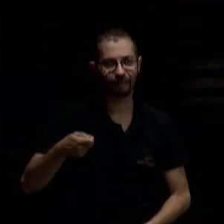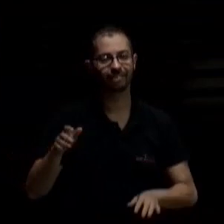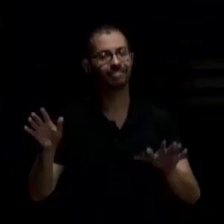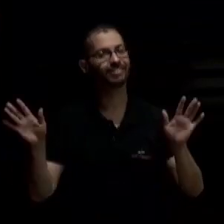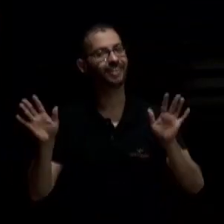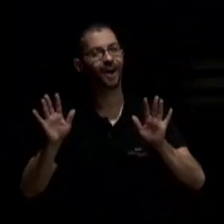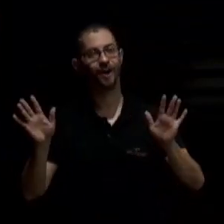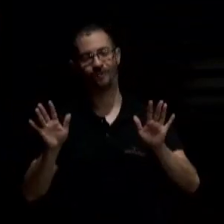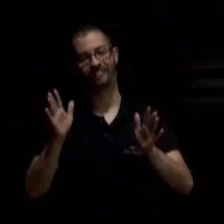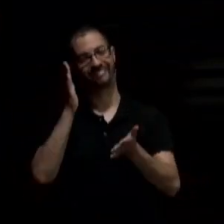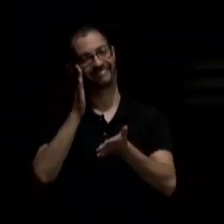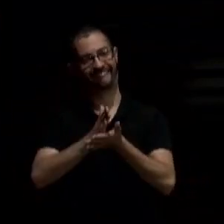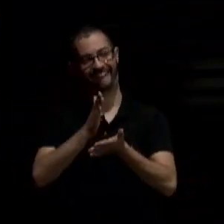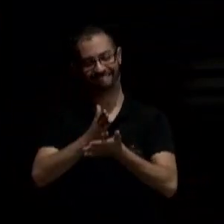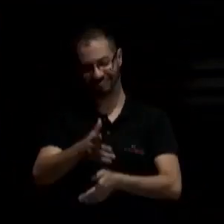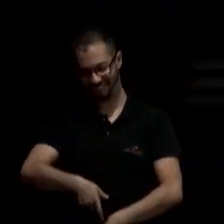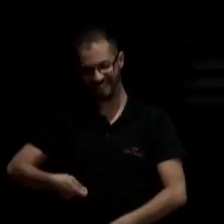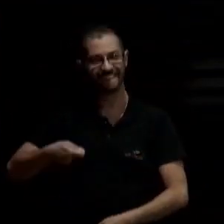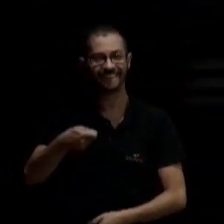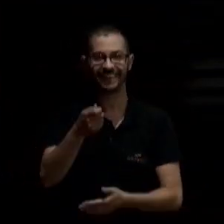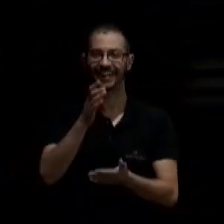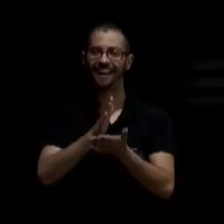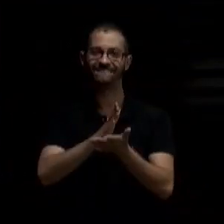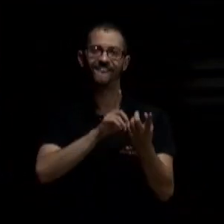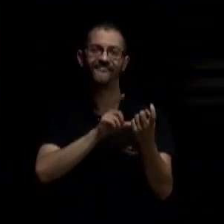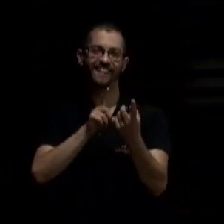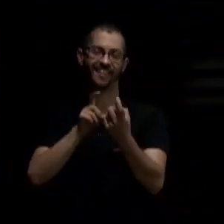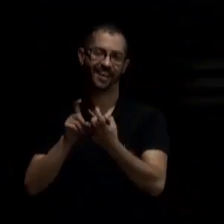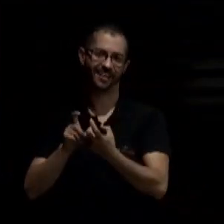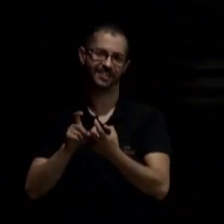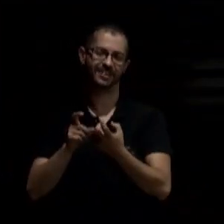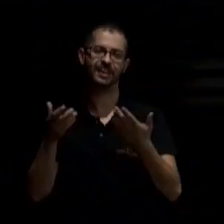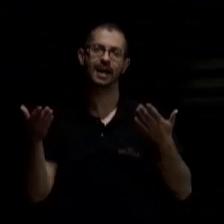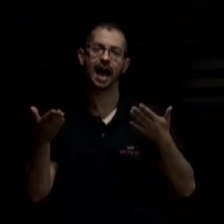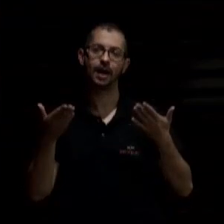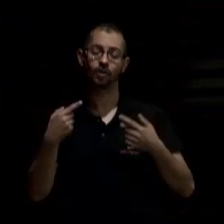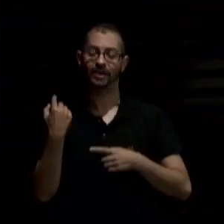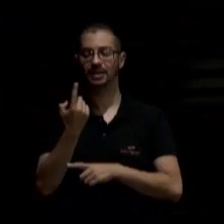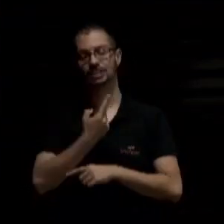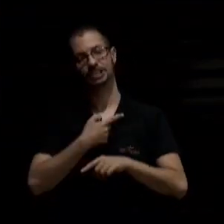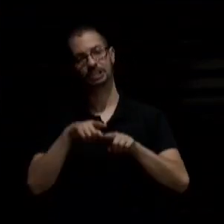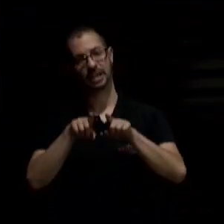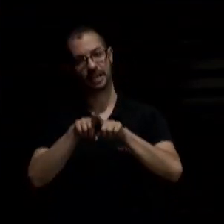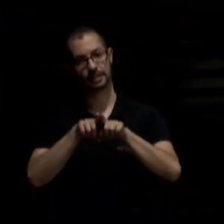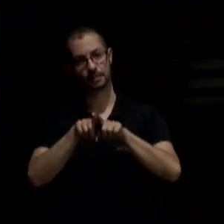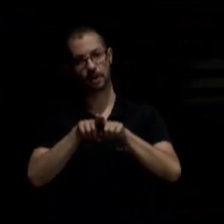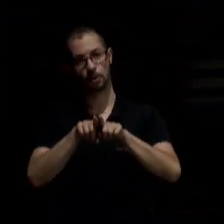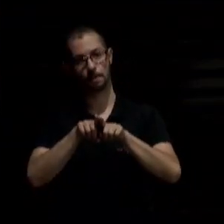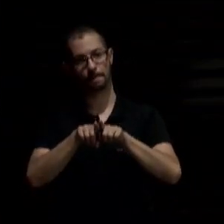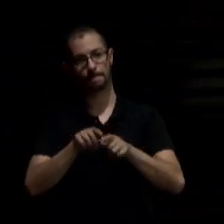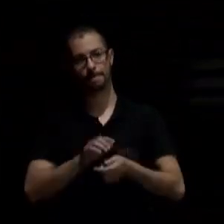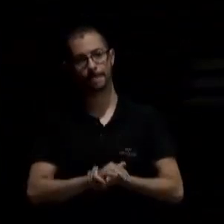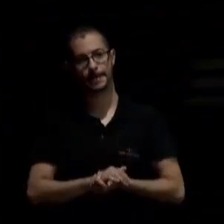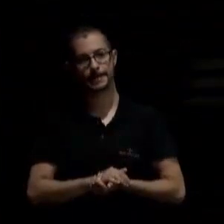tem mais duelo. Não tem mais guerra. Aqui nós somos irmãos.